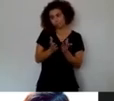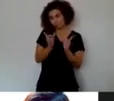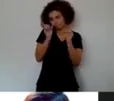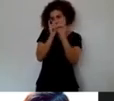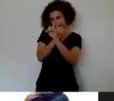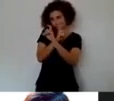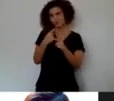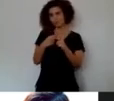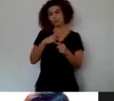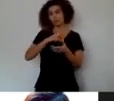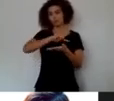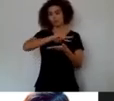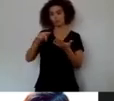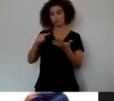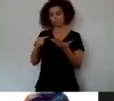pontos.